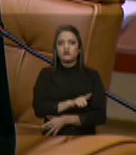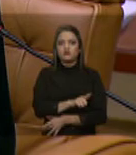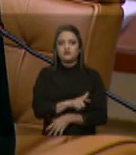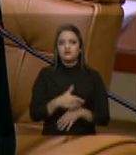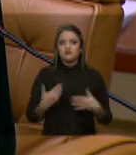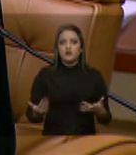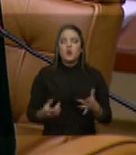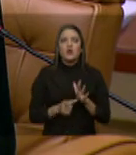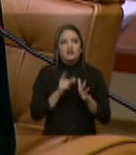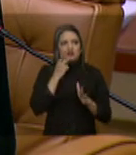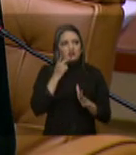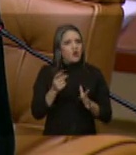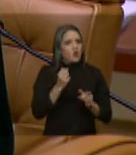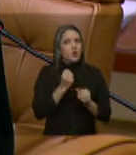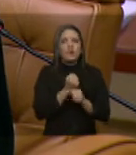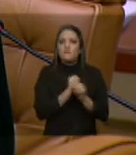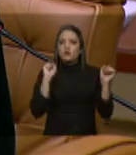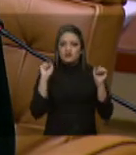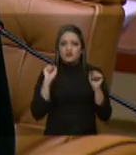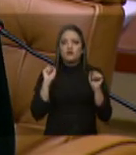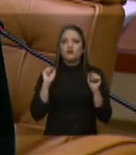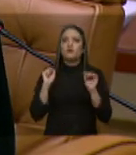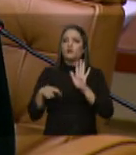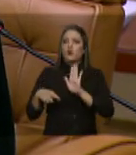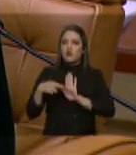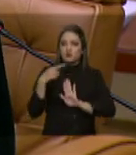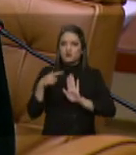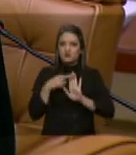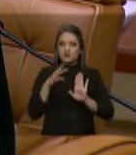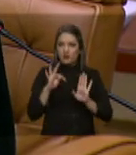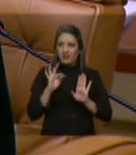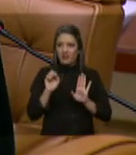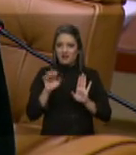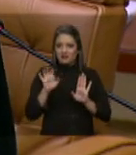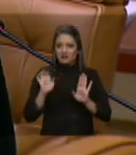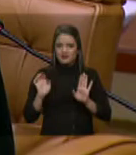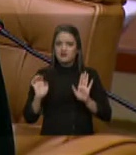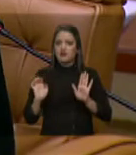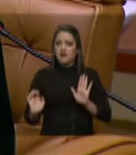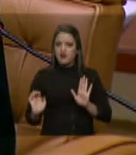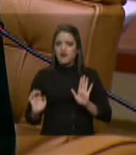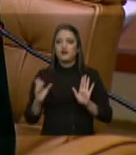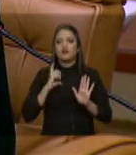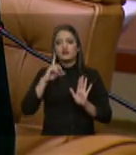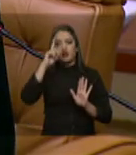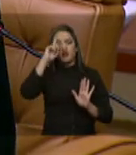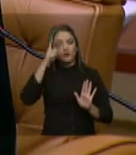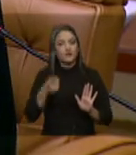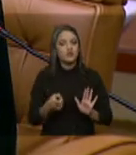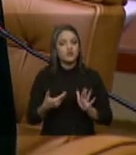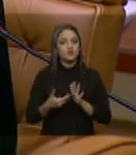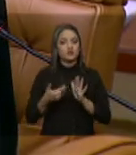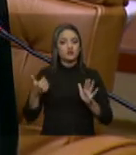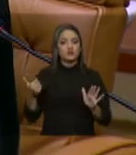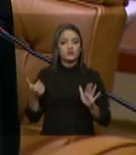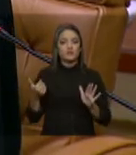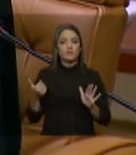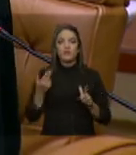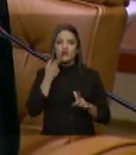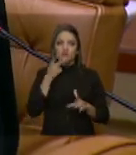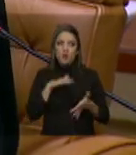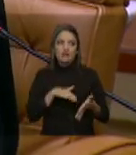o fixamos em duas horas o TSE resolução aprovada é por nós a ministra Cármen se o Ricardo Lewandowski é duas